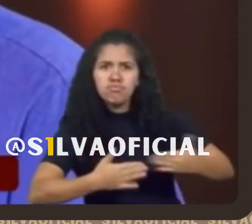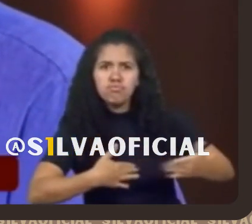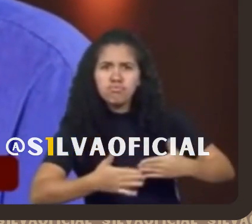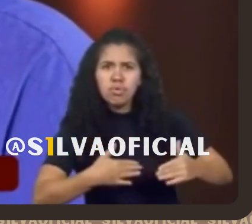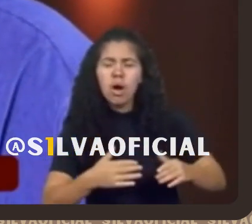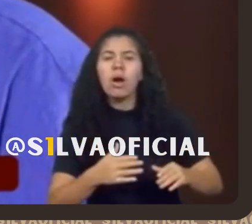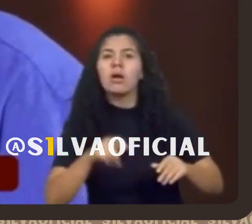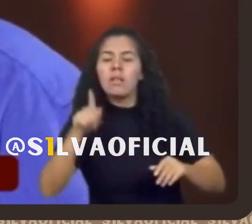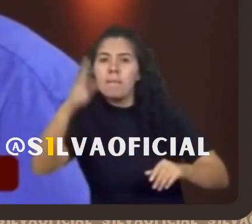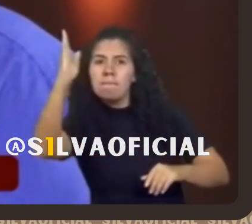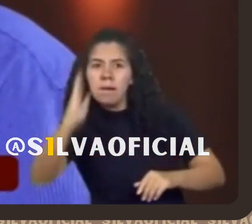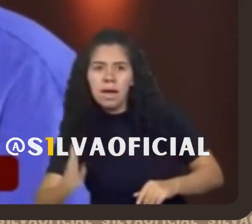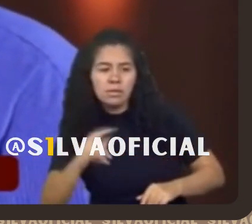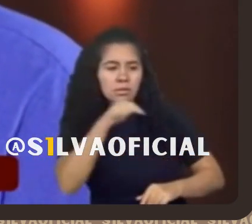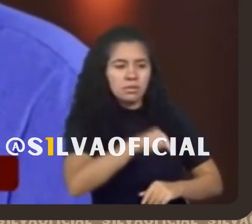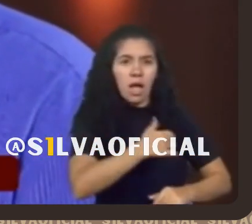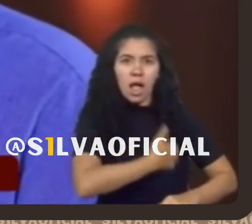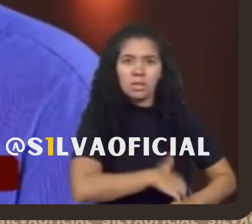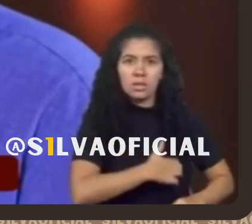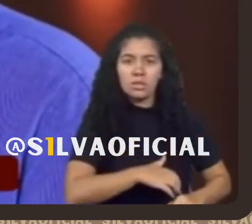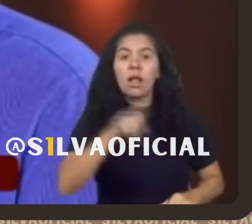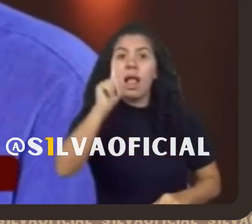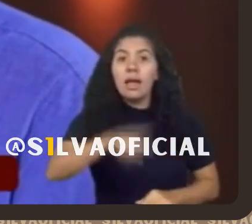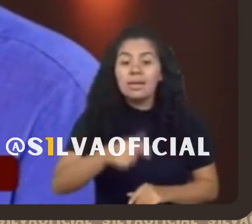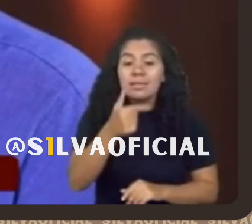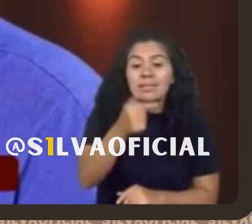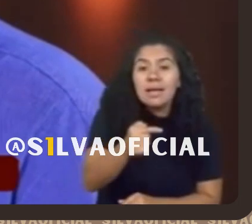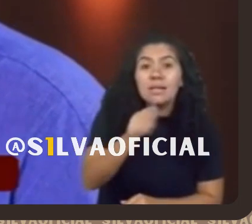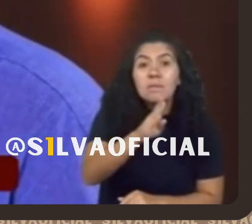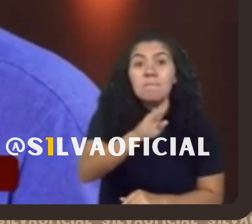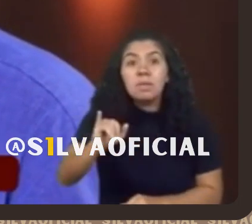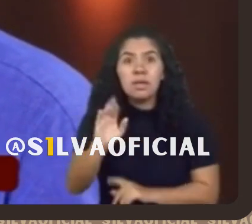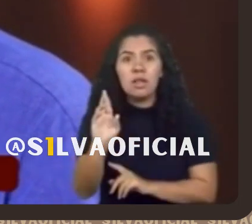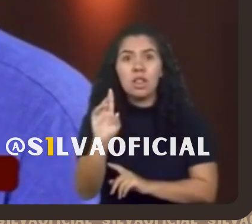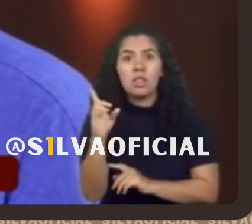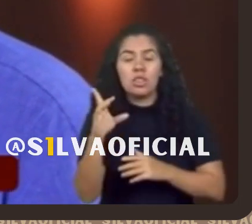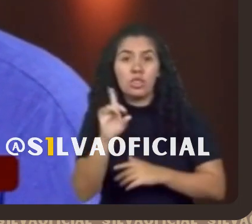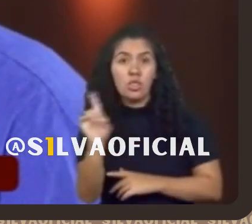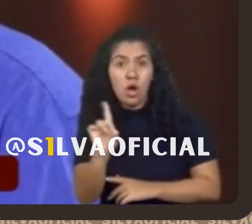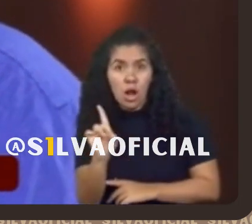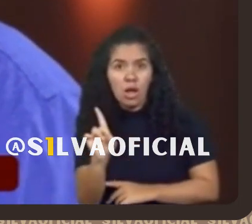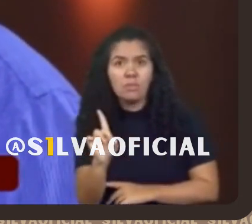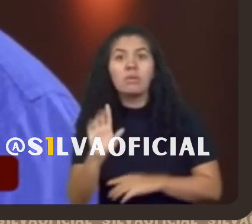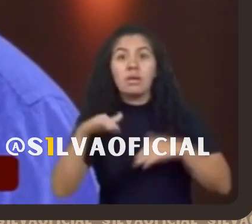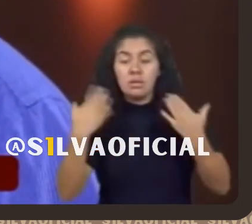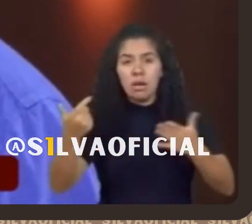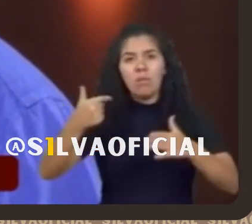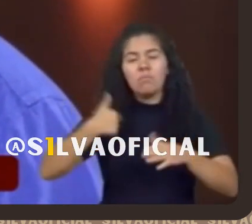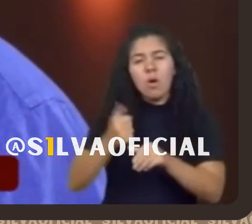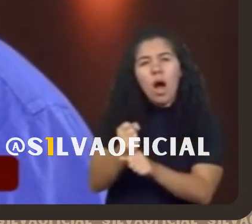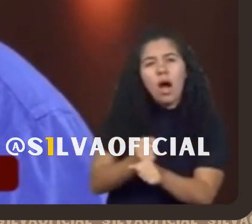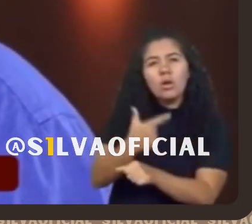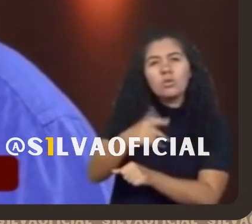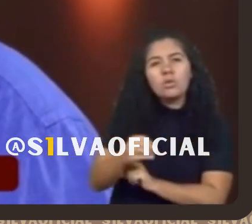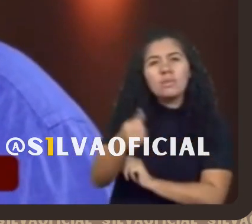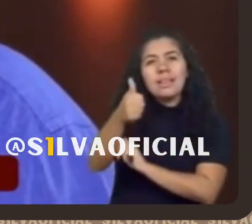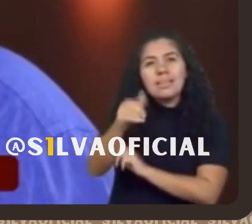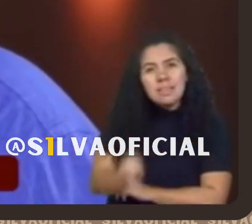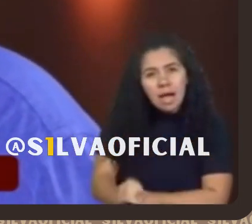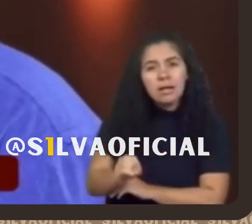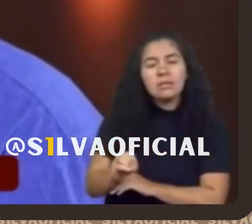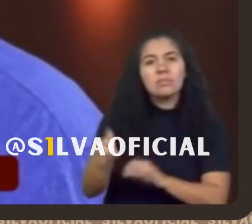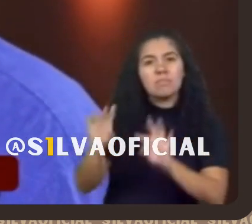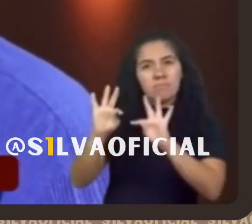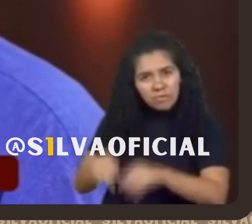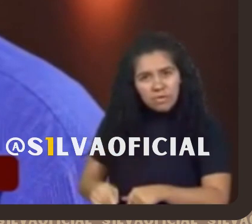era 7 bilhões de dólares quando eu deixei a presidência em 2010 era 39